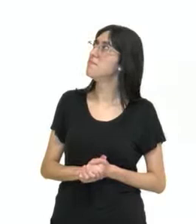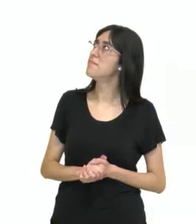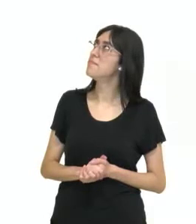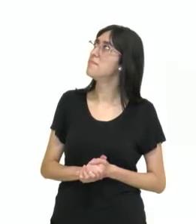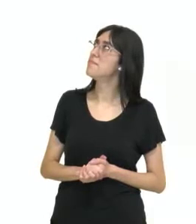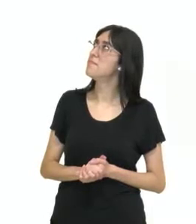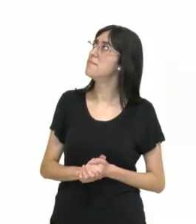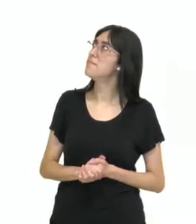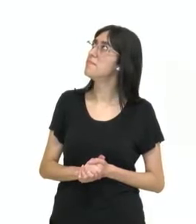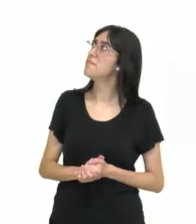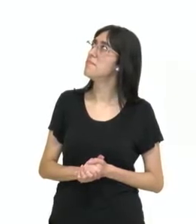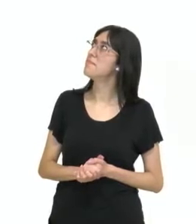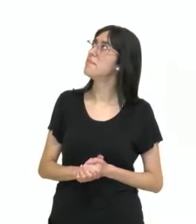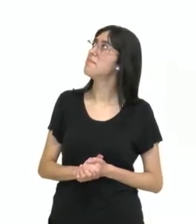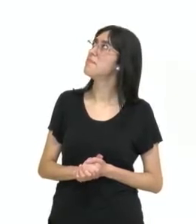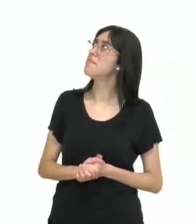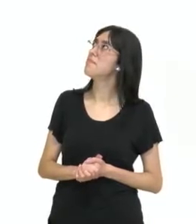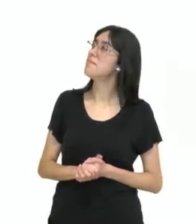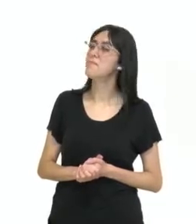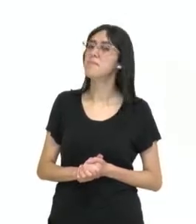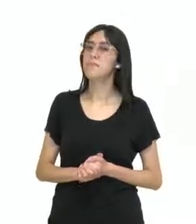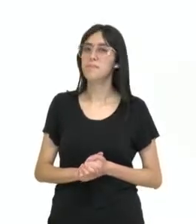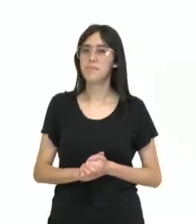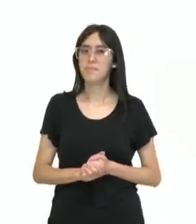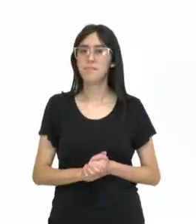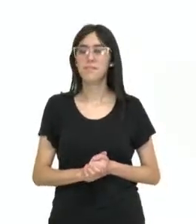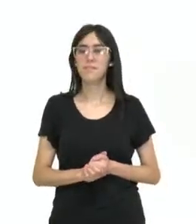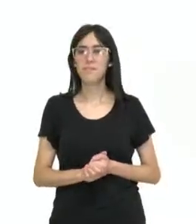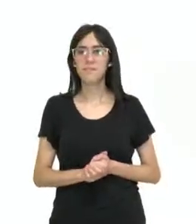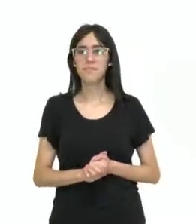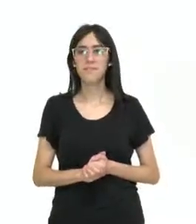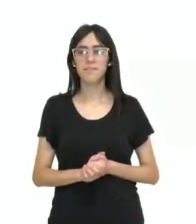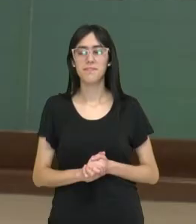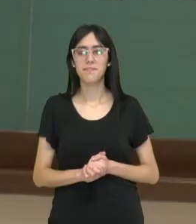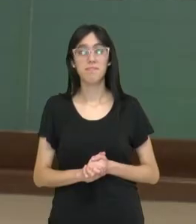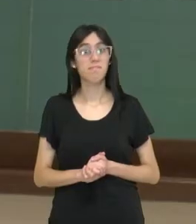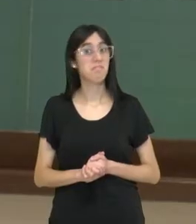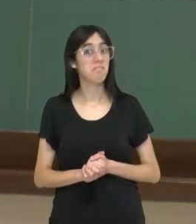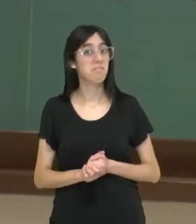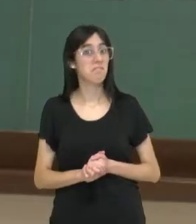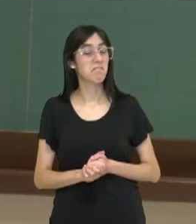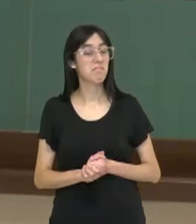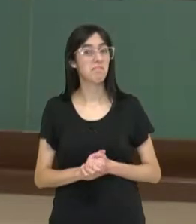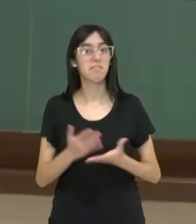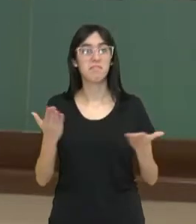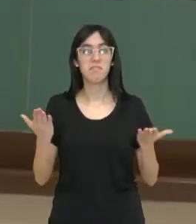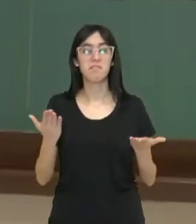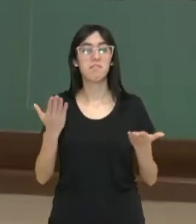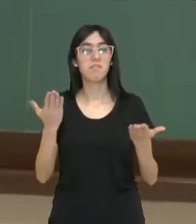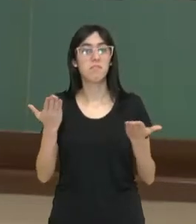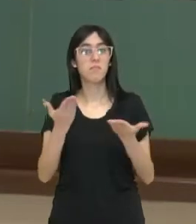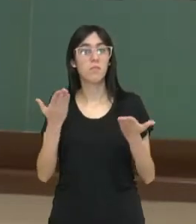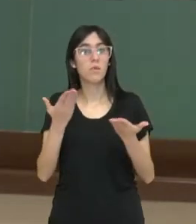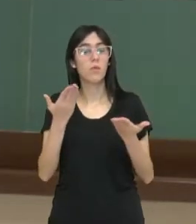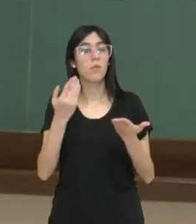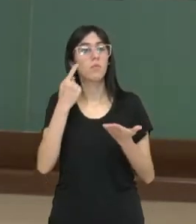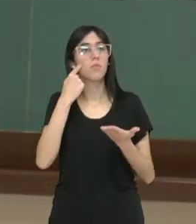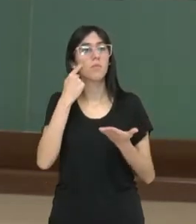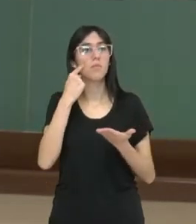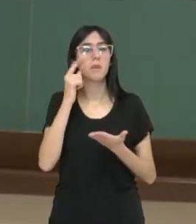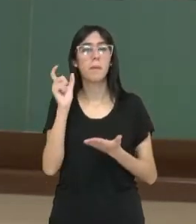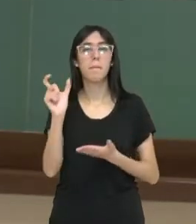campinón, Miró, corrida, churros, Picasso. Vamos falar aqui, paella. O que